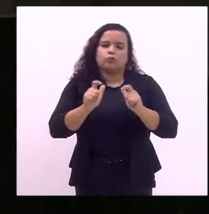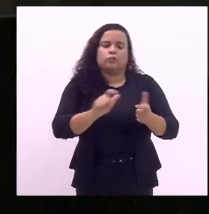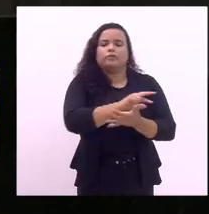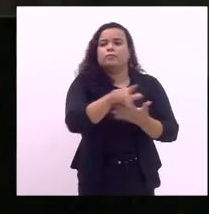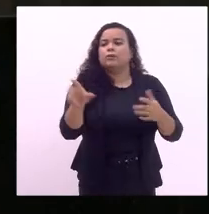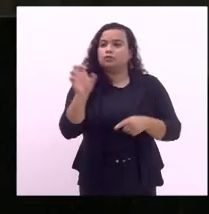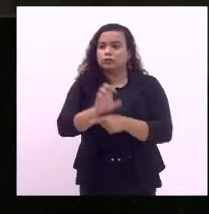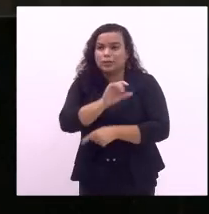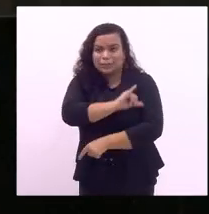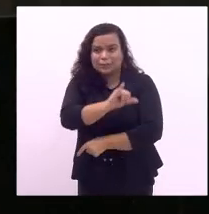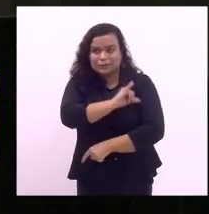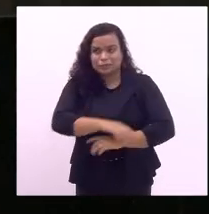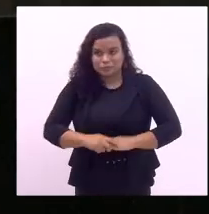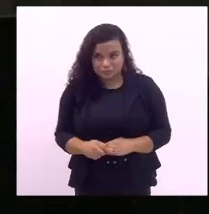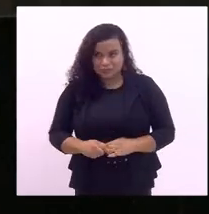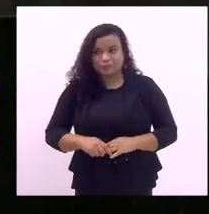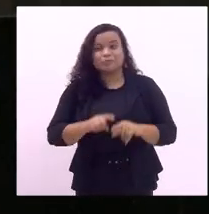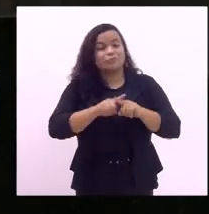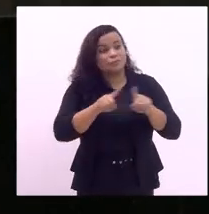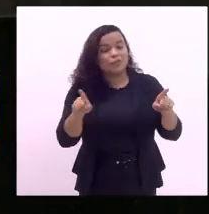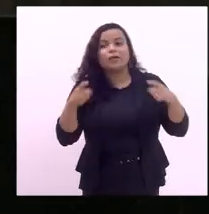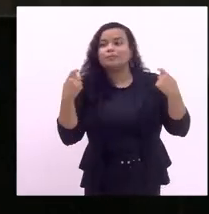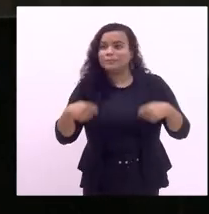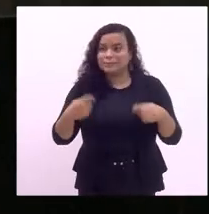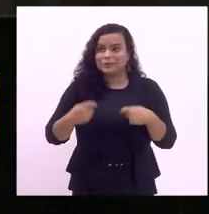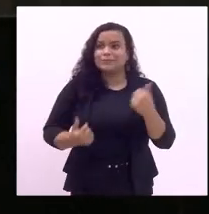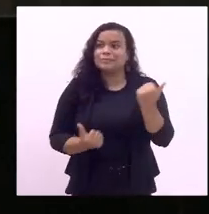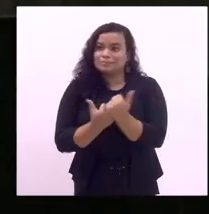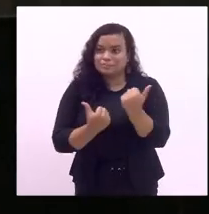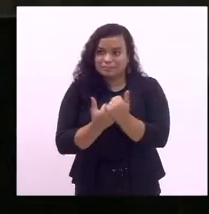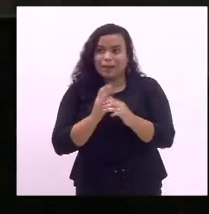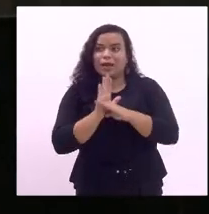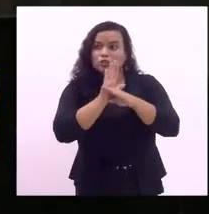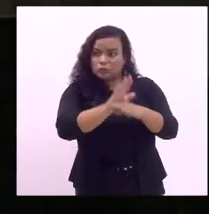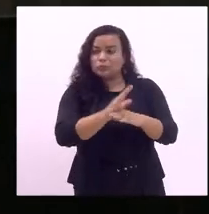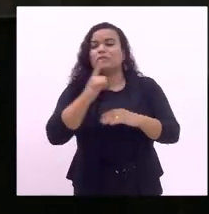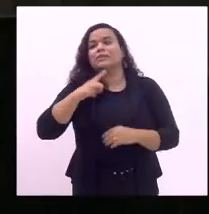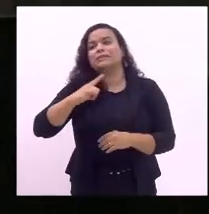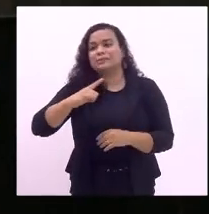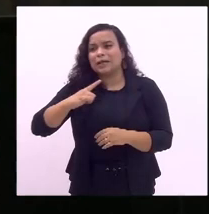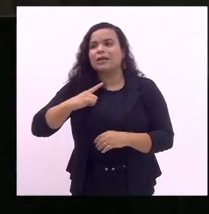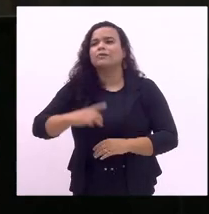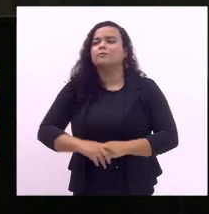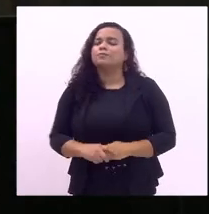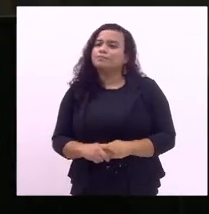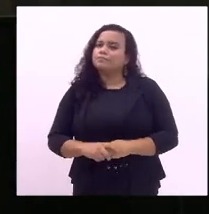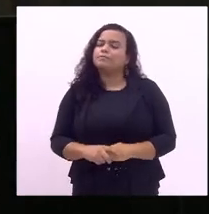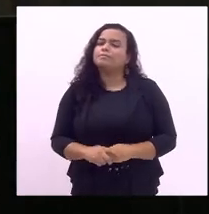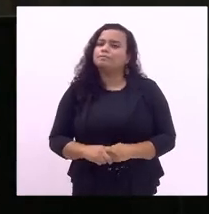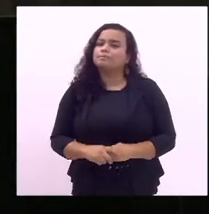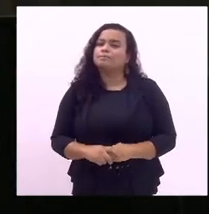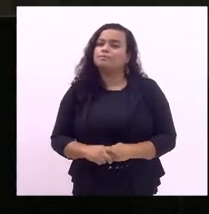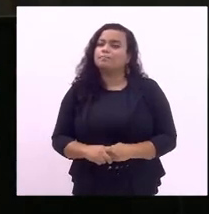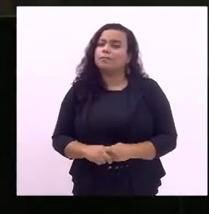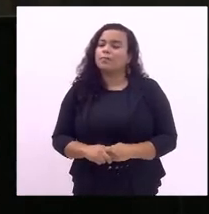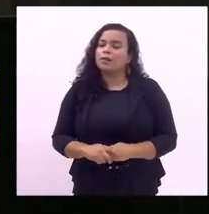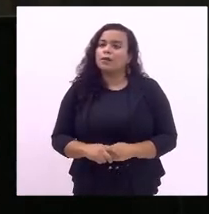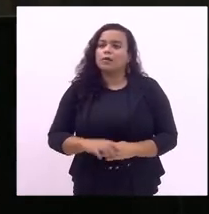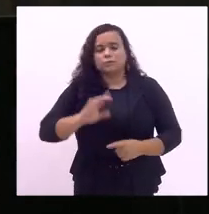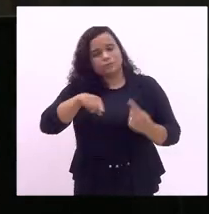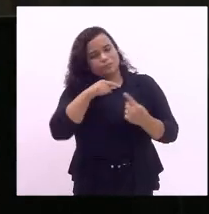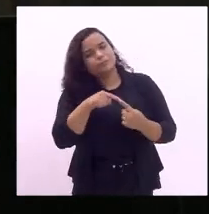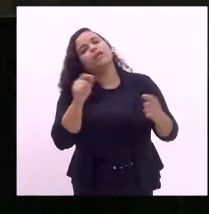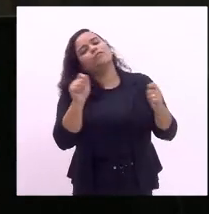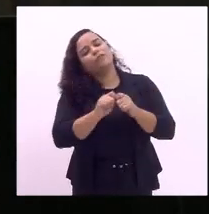de Janeiro, que dependem de patrocínios maiores para a realização,